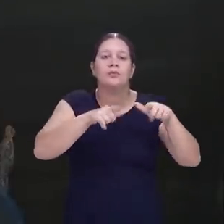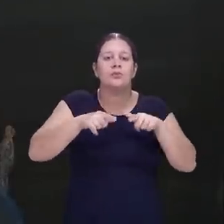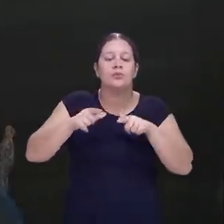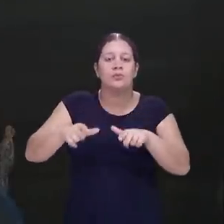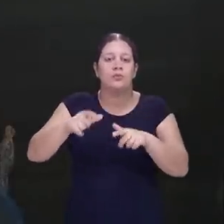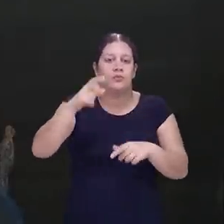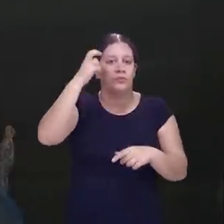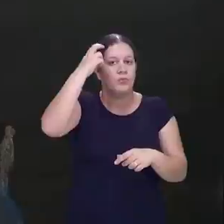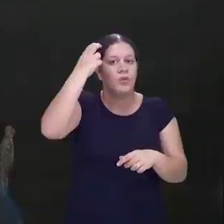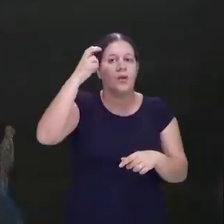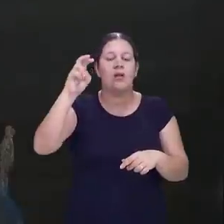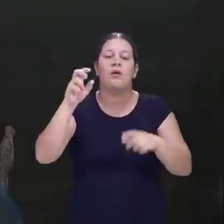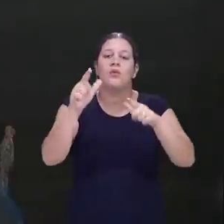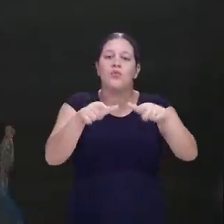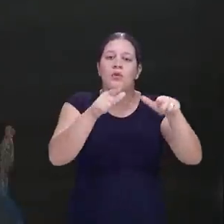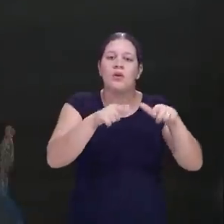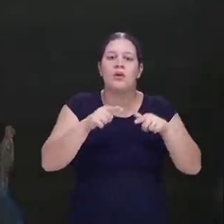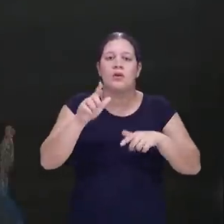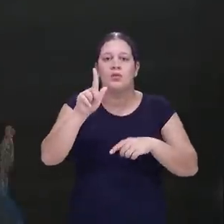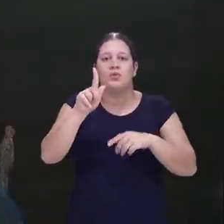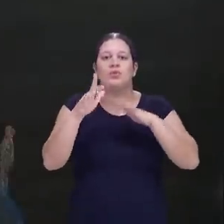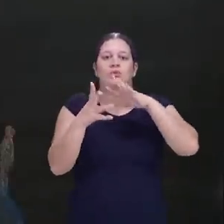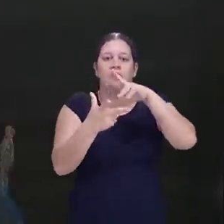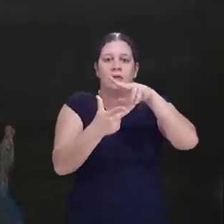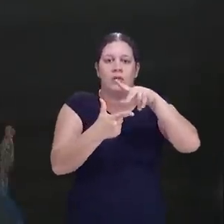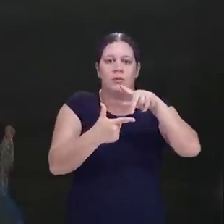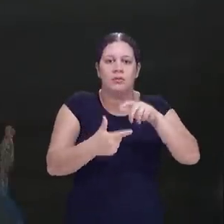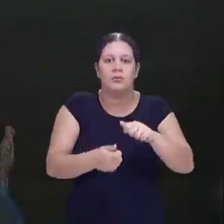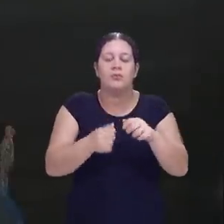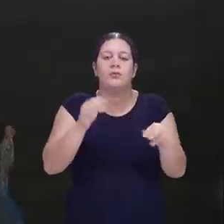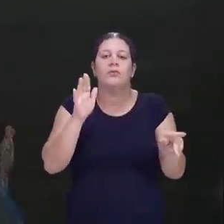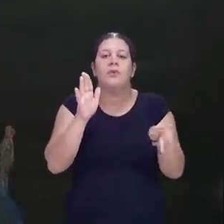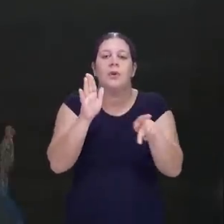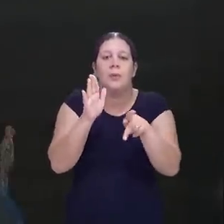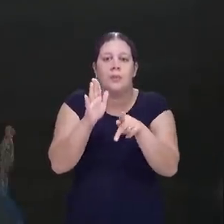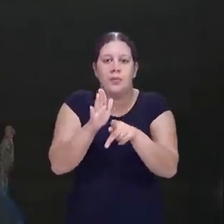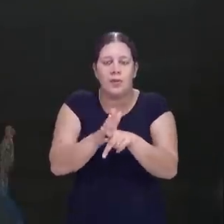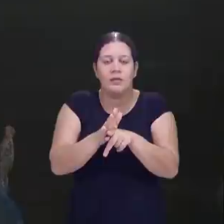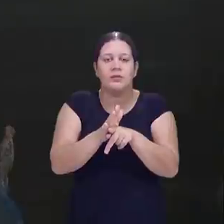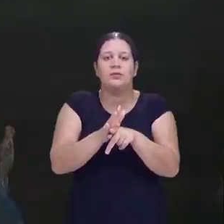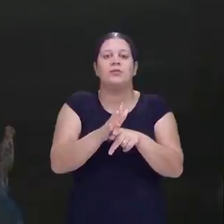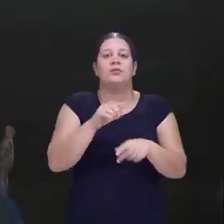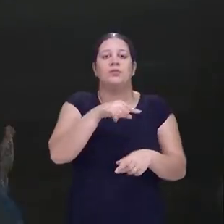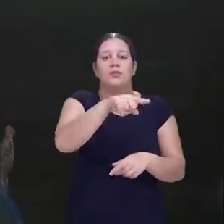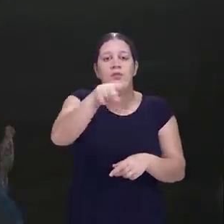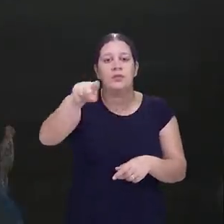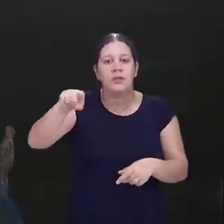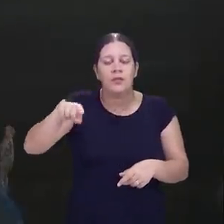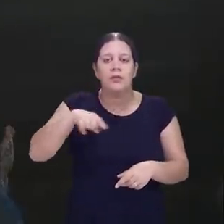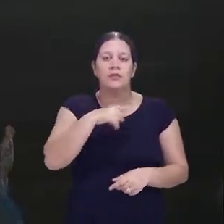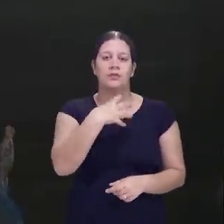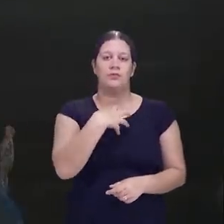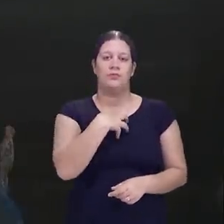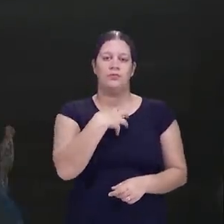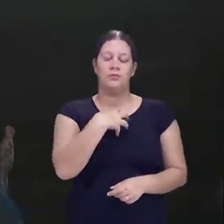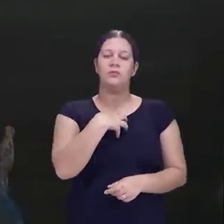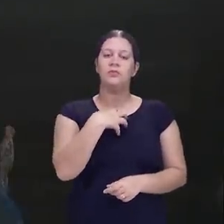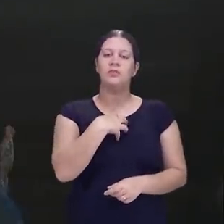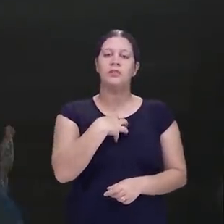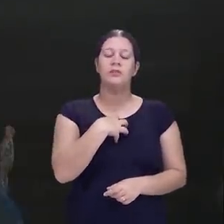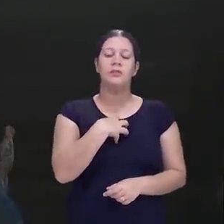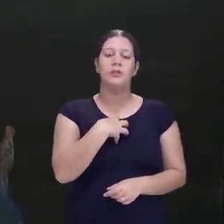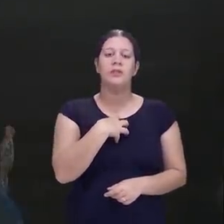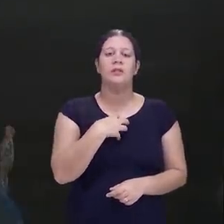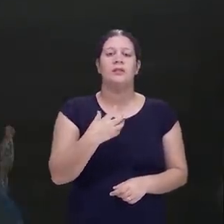espaço, com o conceito de cultura, mas com o conceito de lugar geográfico, que é parte do espaço geográfico do qual você sente